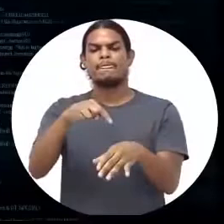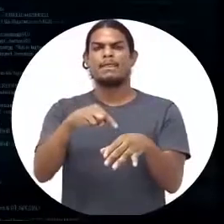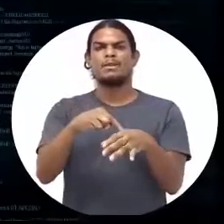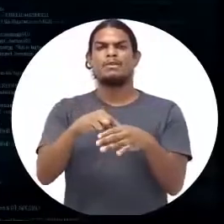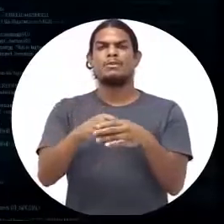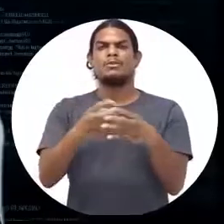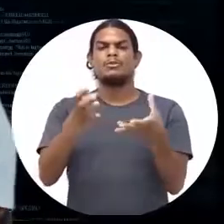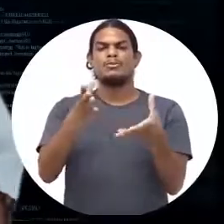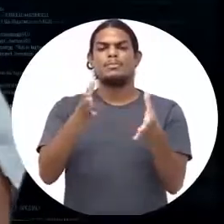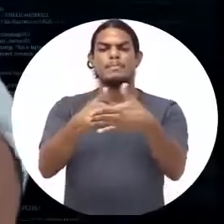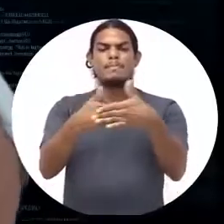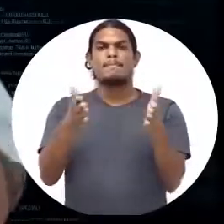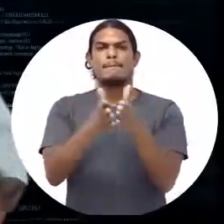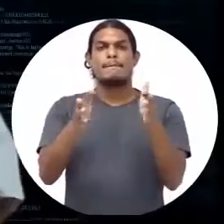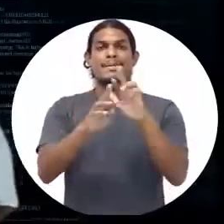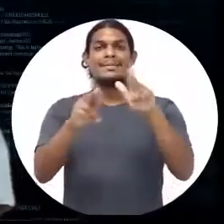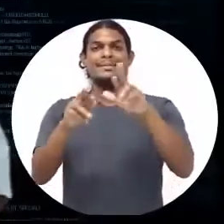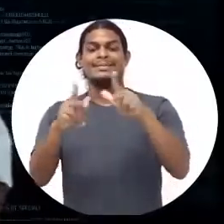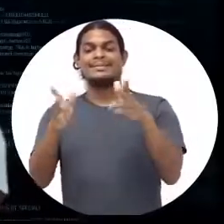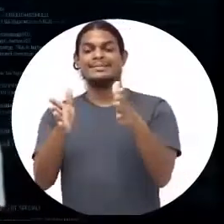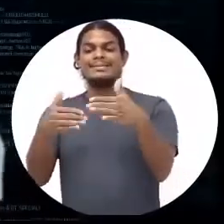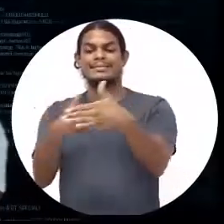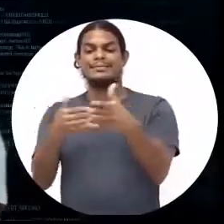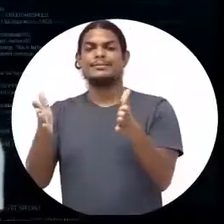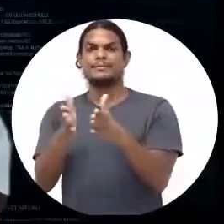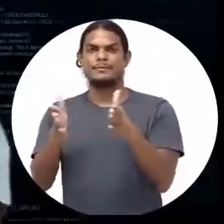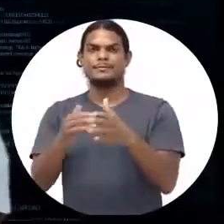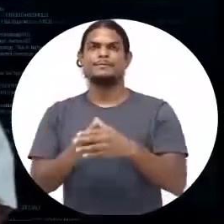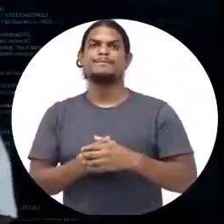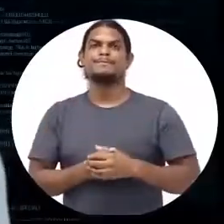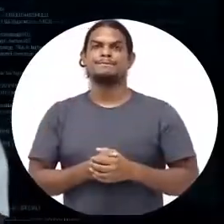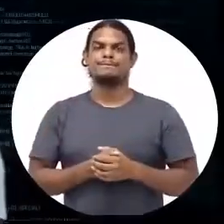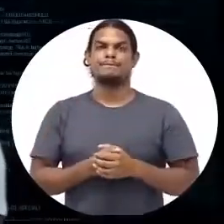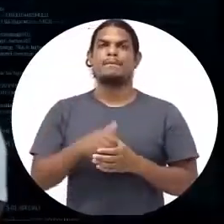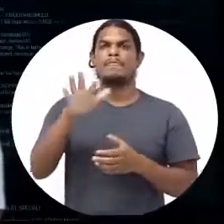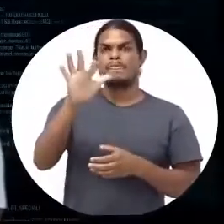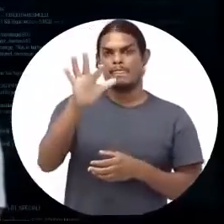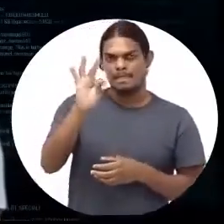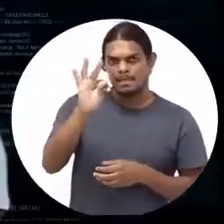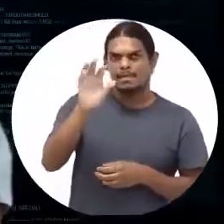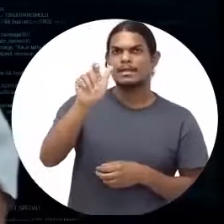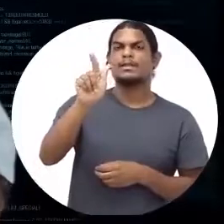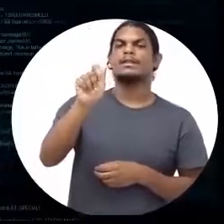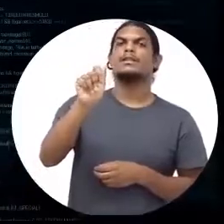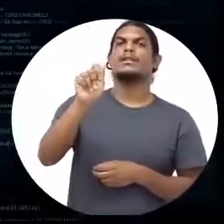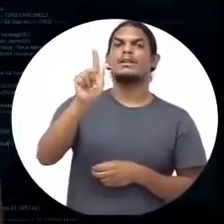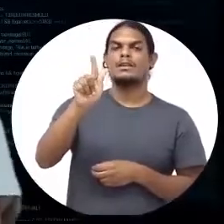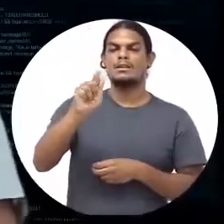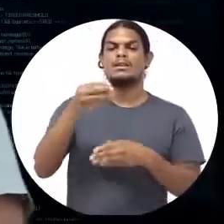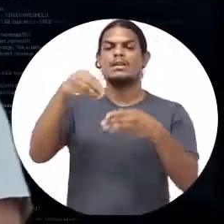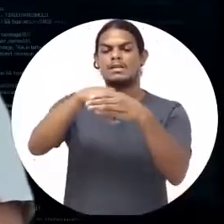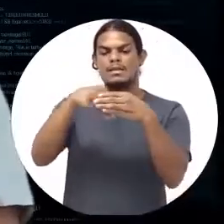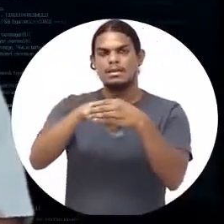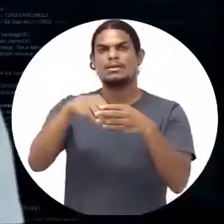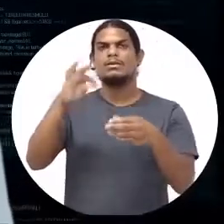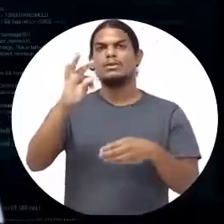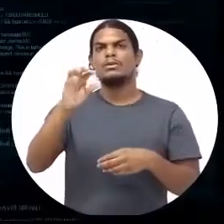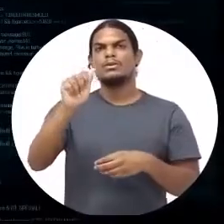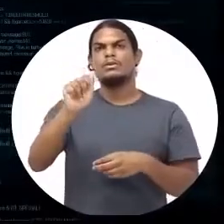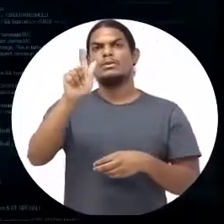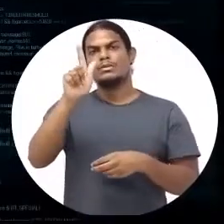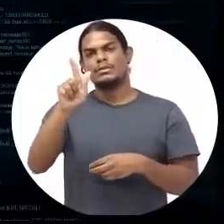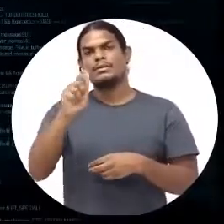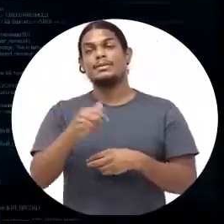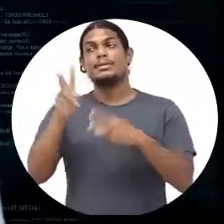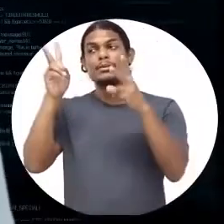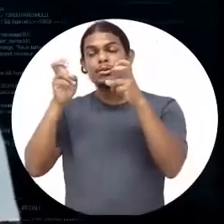caixa, certo? E, como eu disse antes, tags dentro de tags, caixas dentro de caixas. Então, observe aí